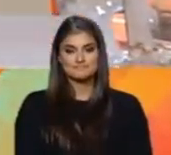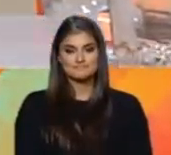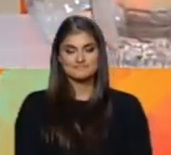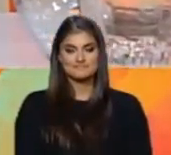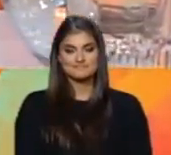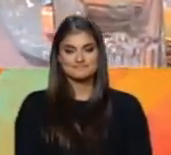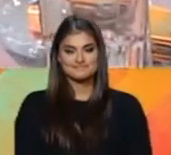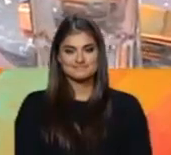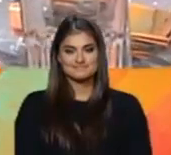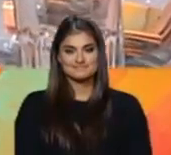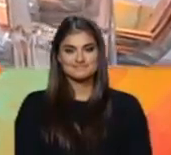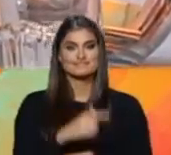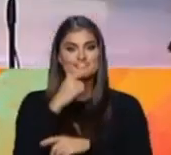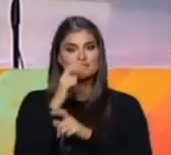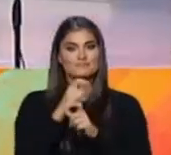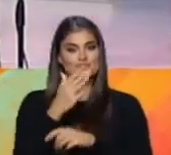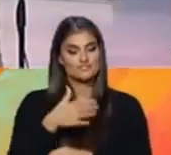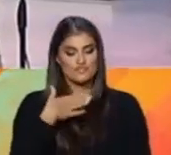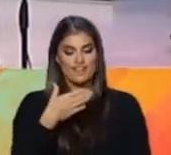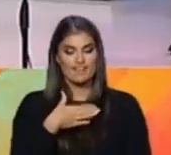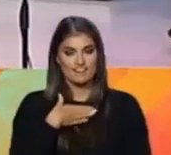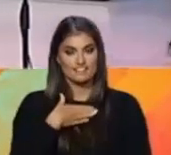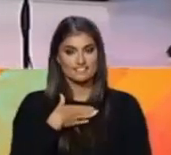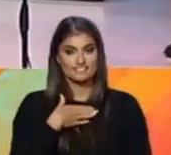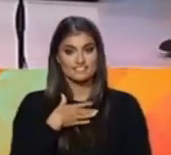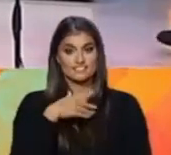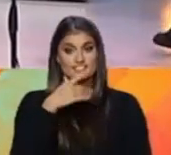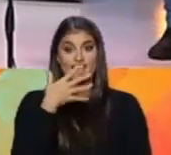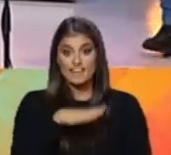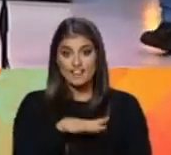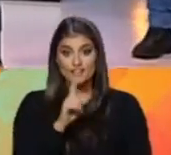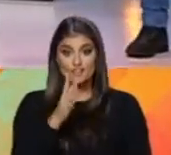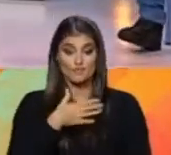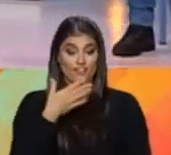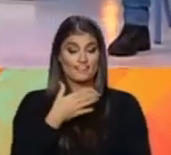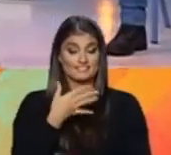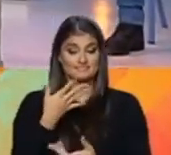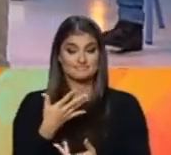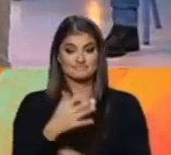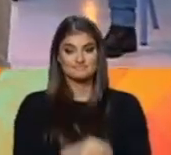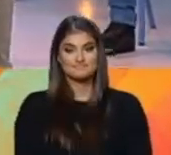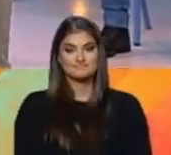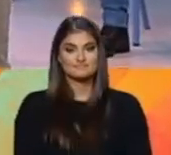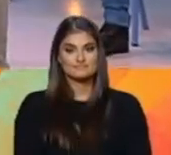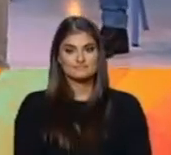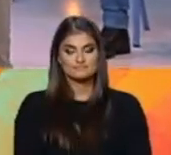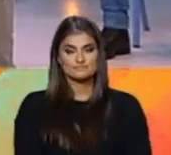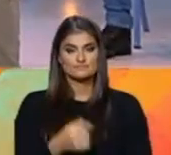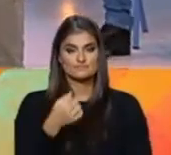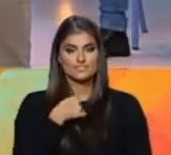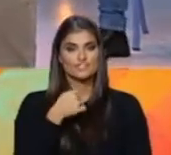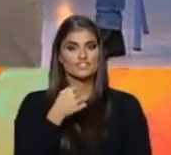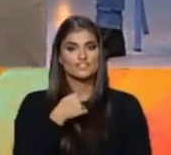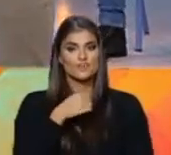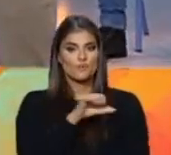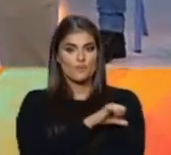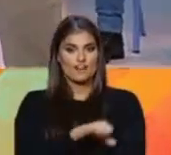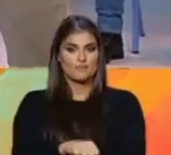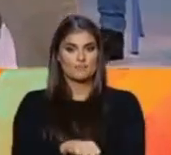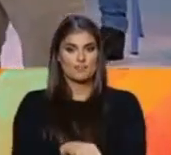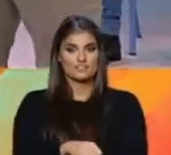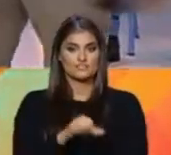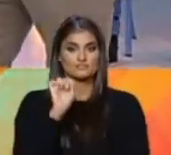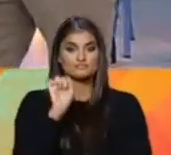Quer se queira, quer não queira, quer se queira, quer não queira, eu sou um rapaz do